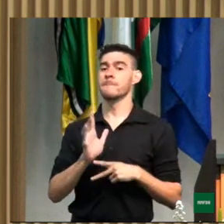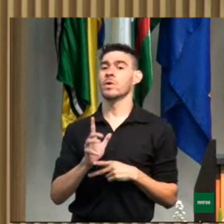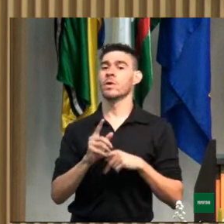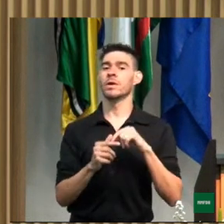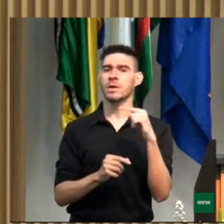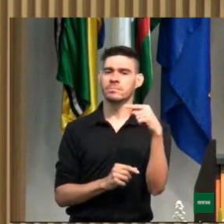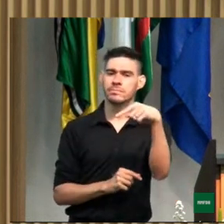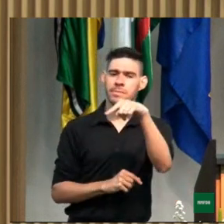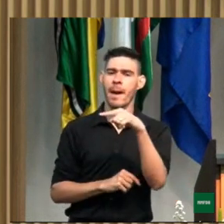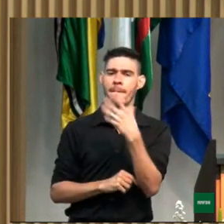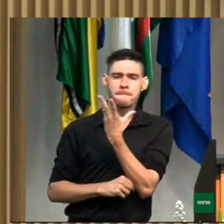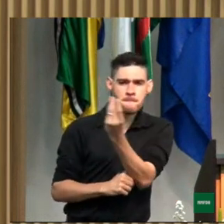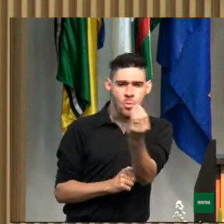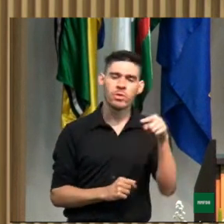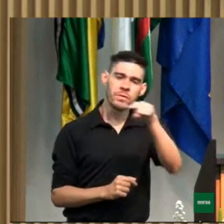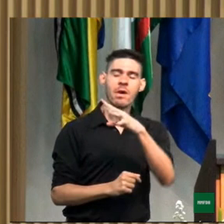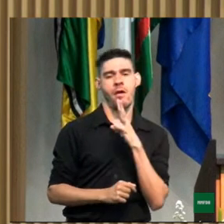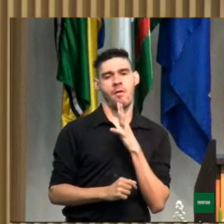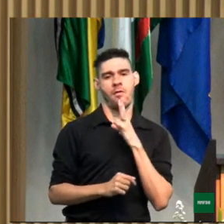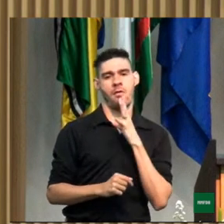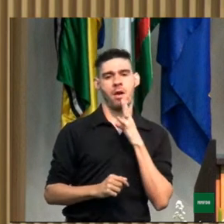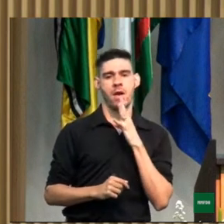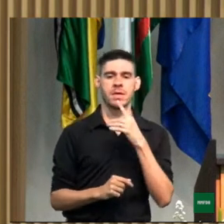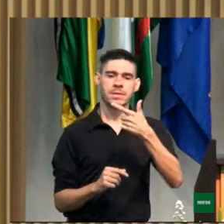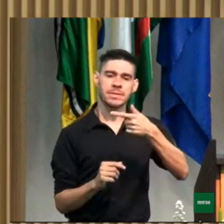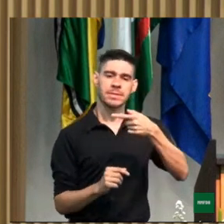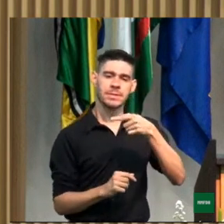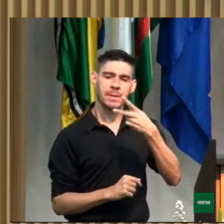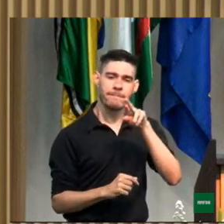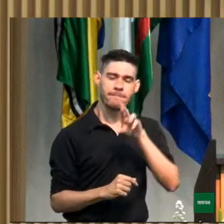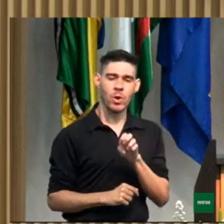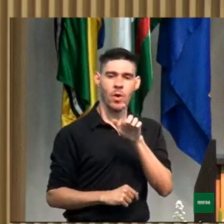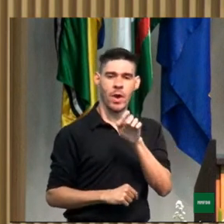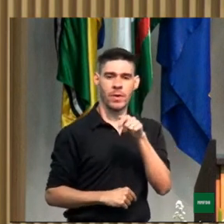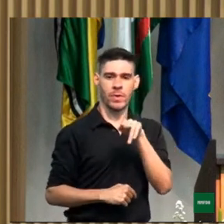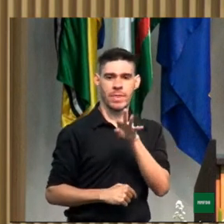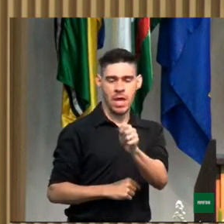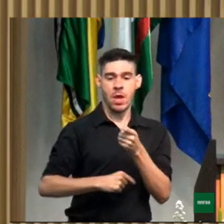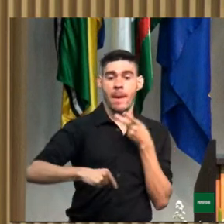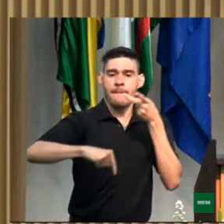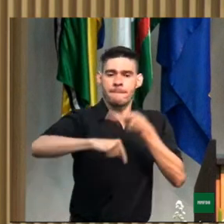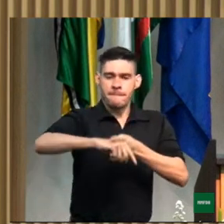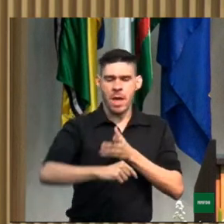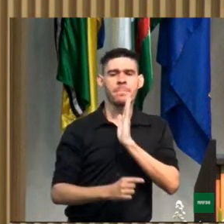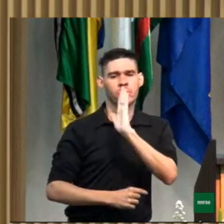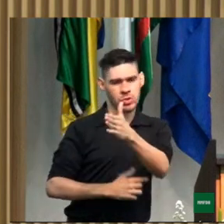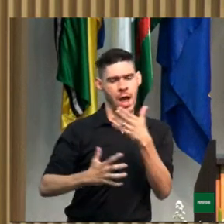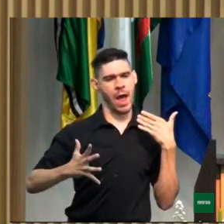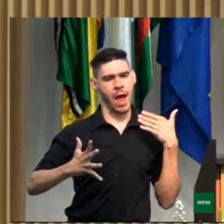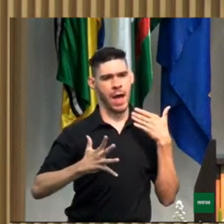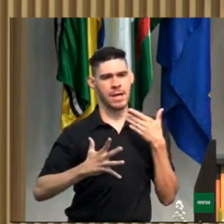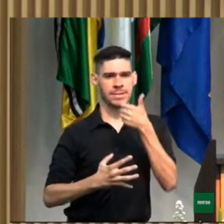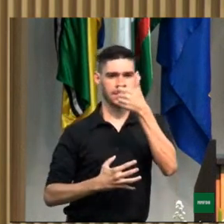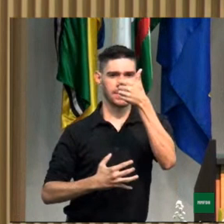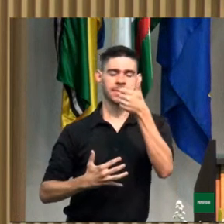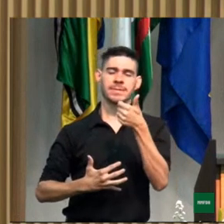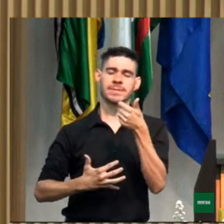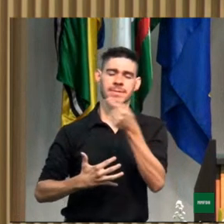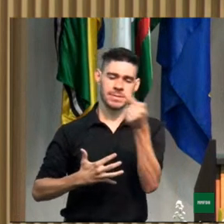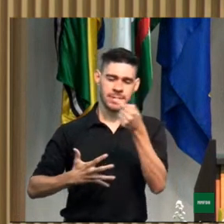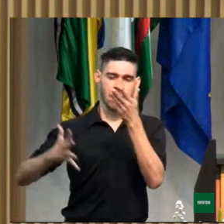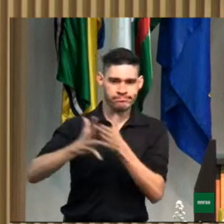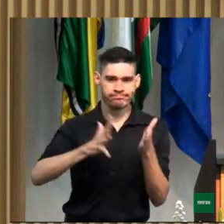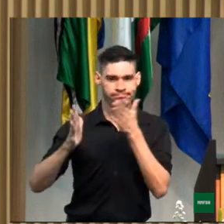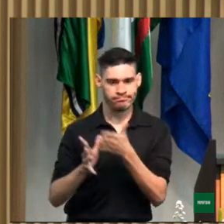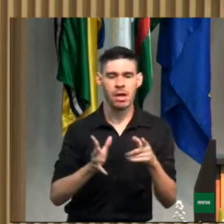de vocês, que é o ProEquidade, uma premiação que já acontece, já está na 7ª edição, onde também a Secretaria Nacional da Família